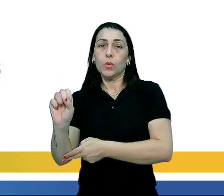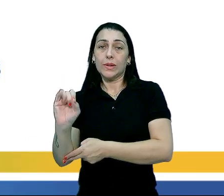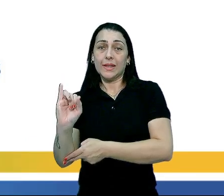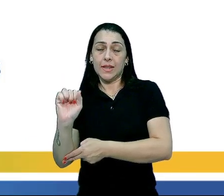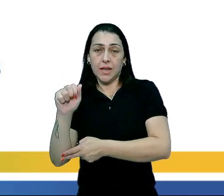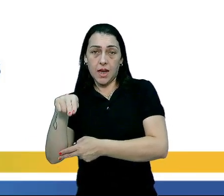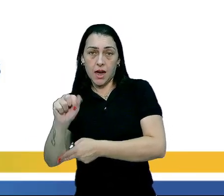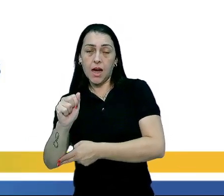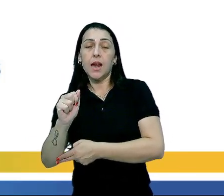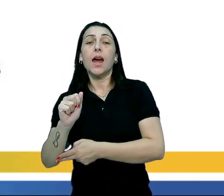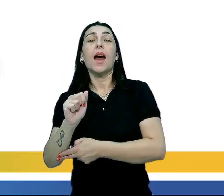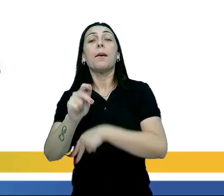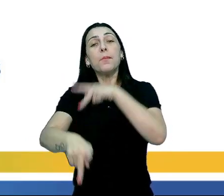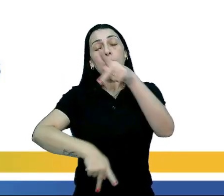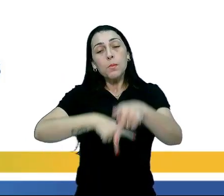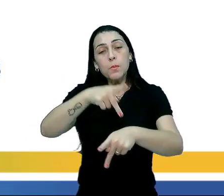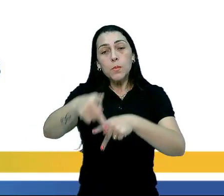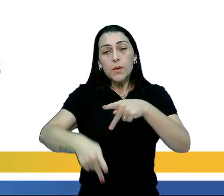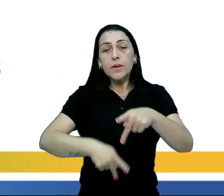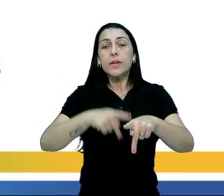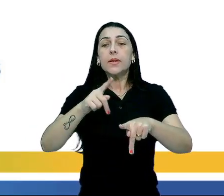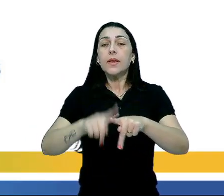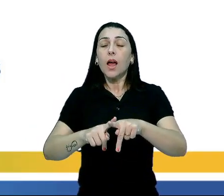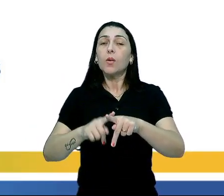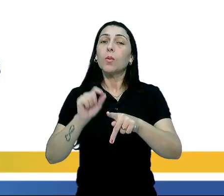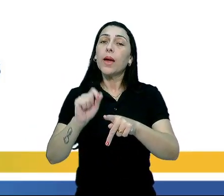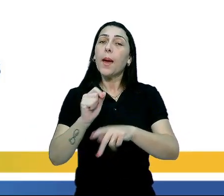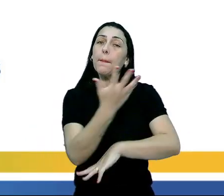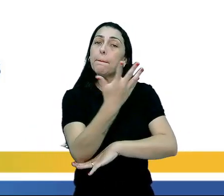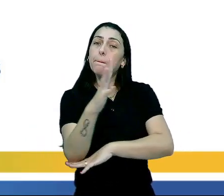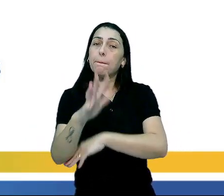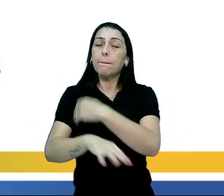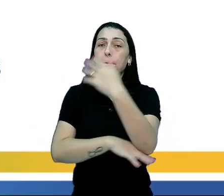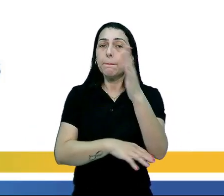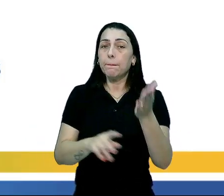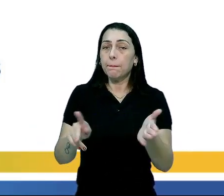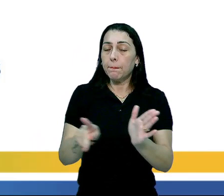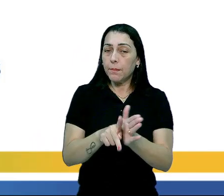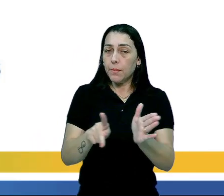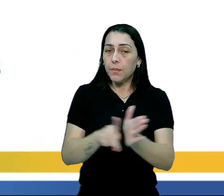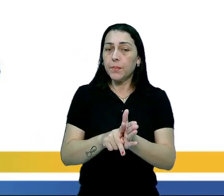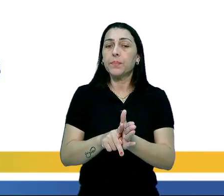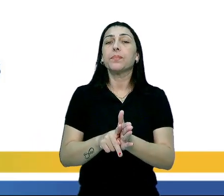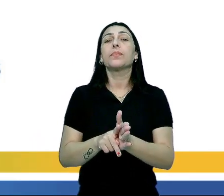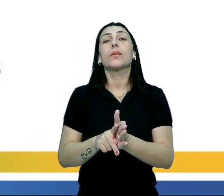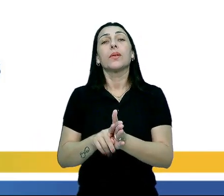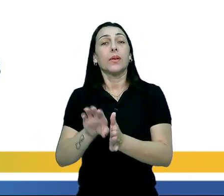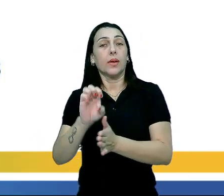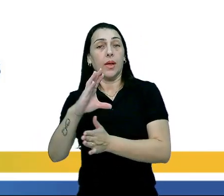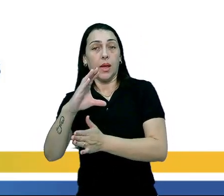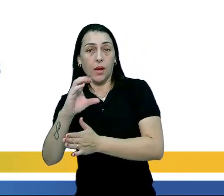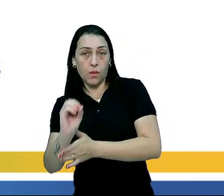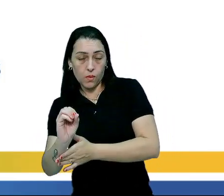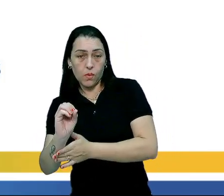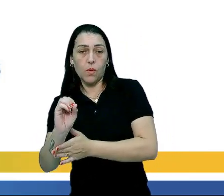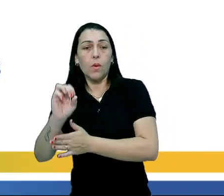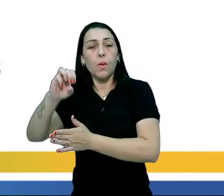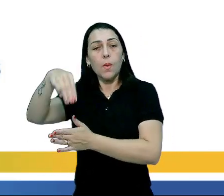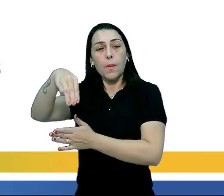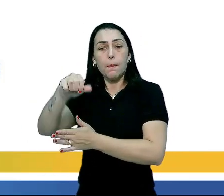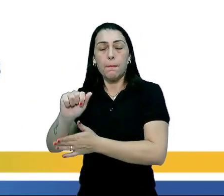relaciona a população versus recursos naturais. Então, segundo os